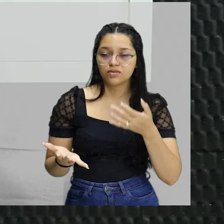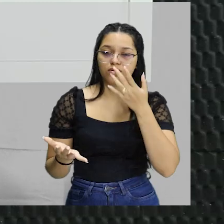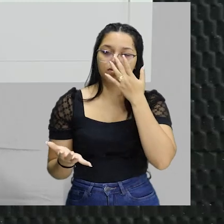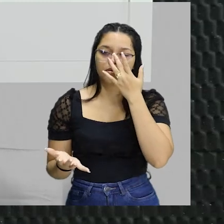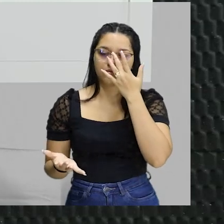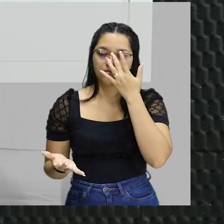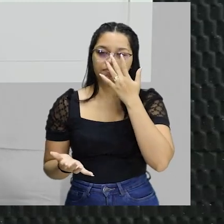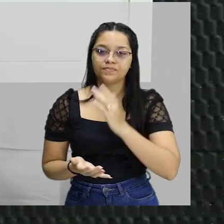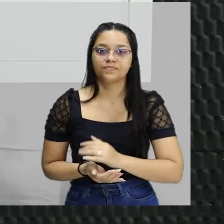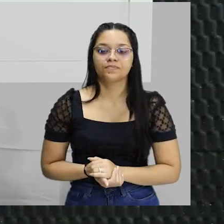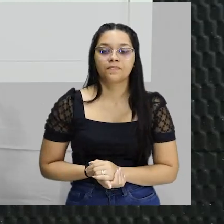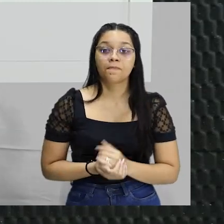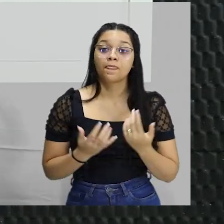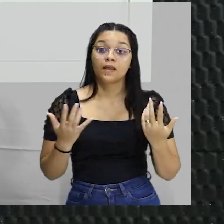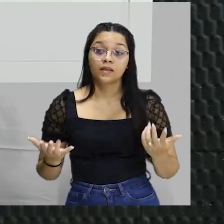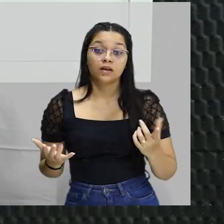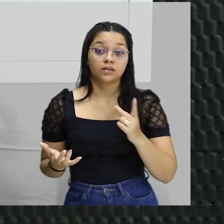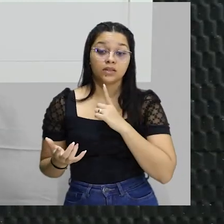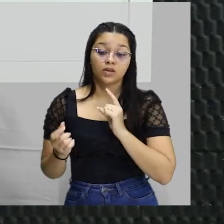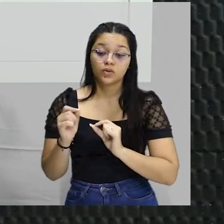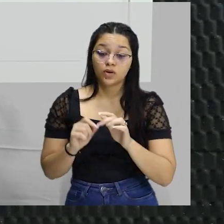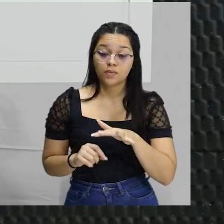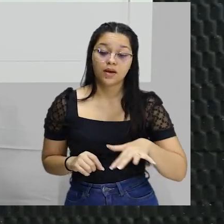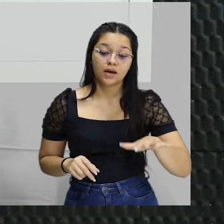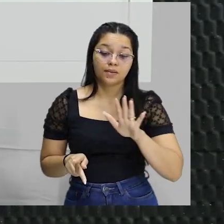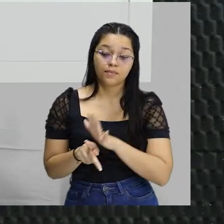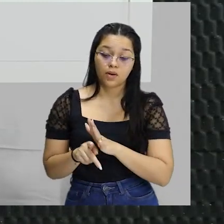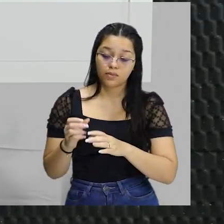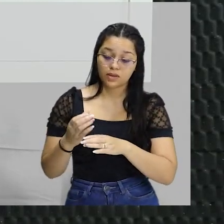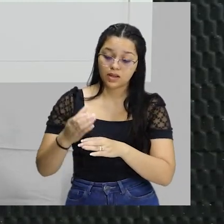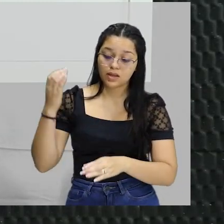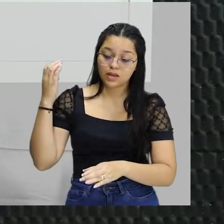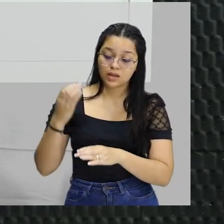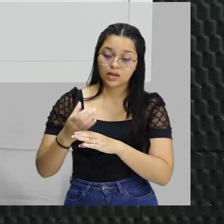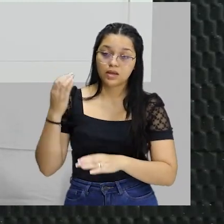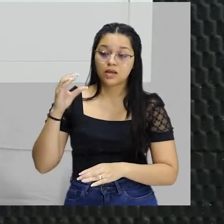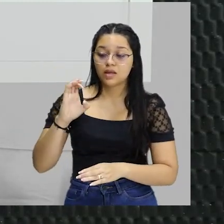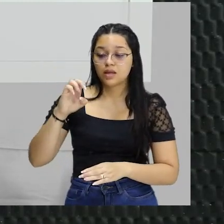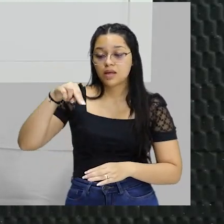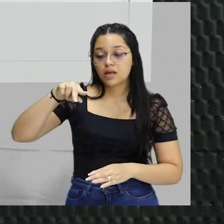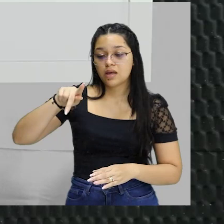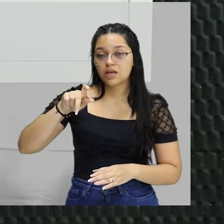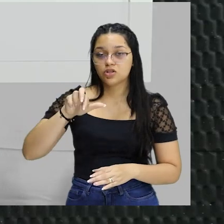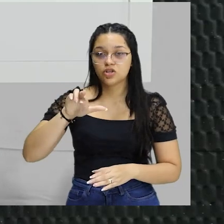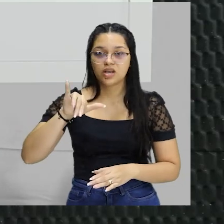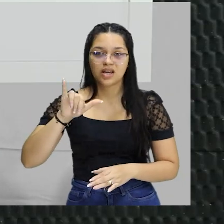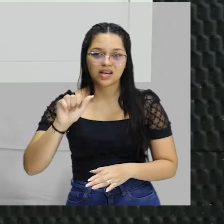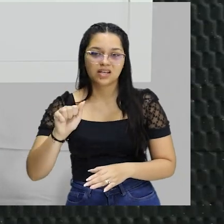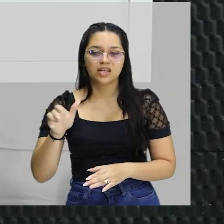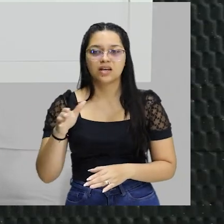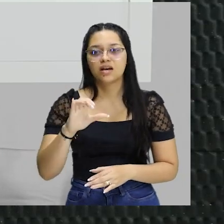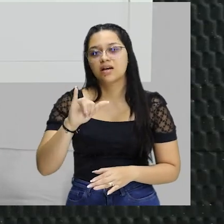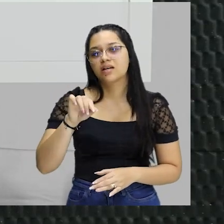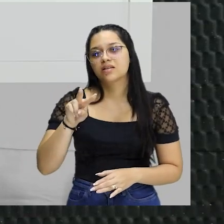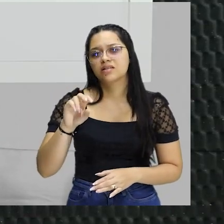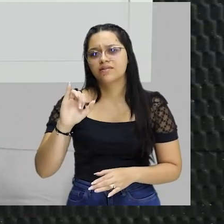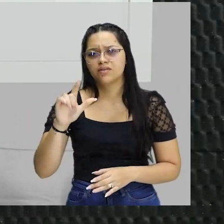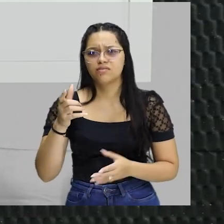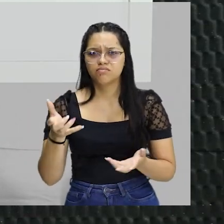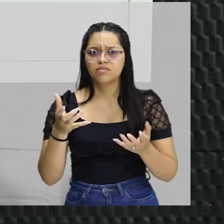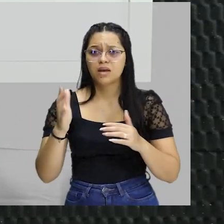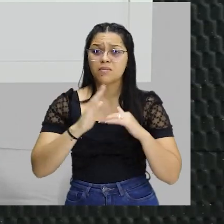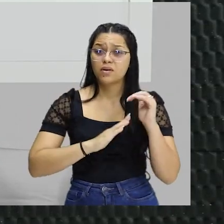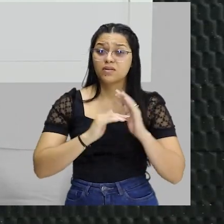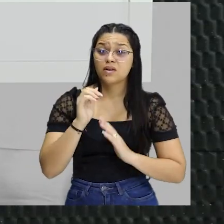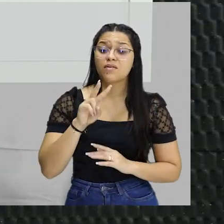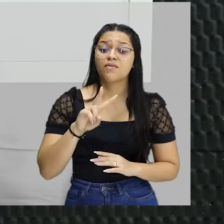ok? Então nós temos uma área, por exemplo, que é a área da engenharia, né, a engenharia civil. Você que quer ser engenheiro civil,